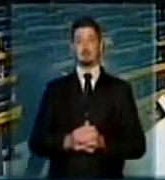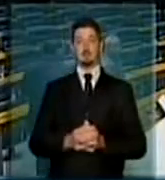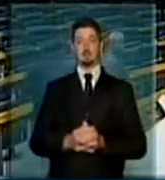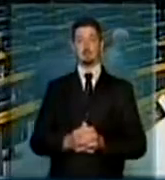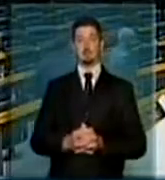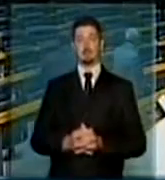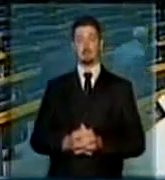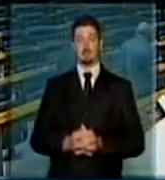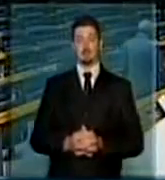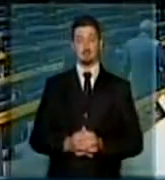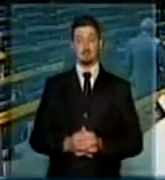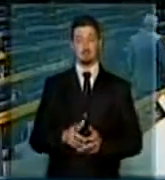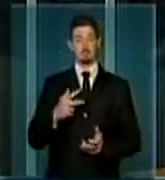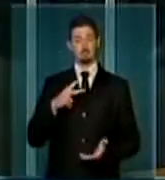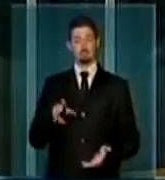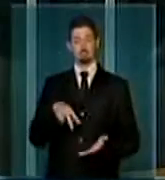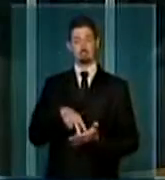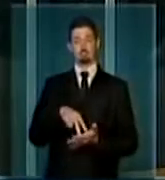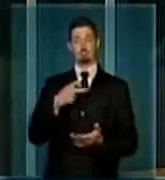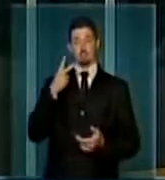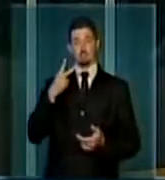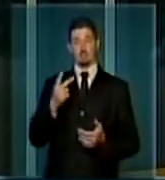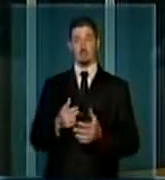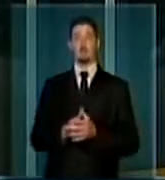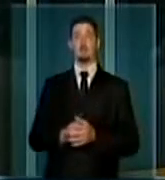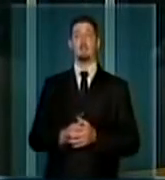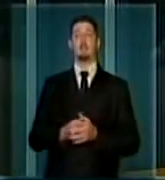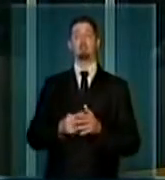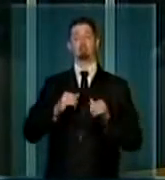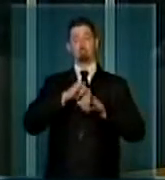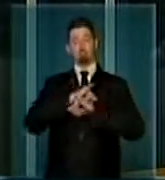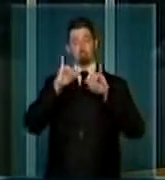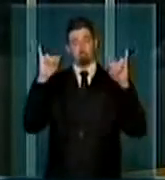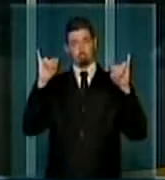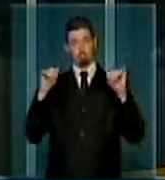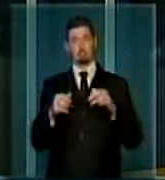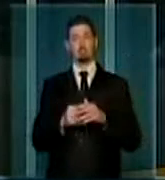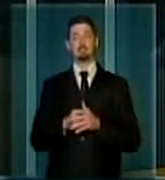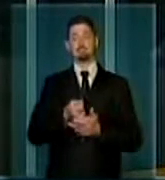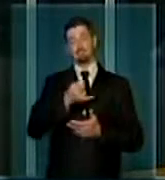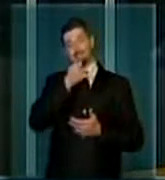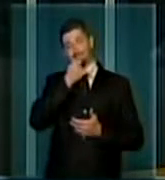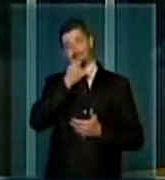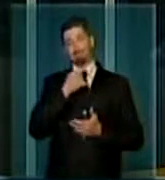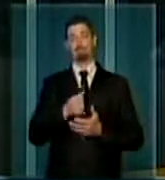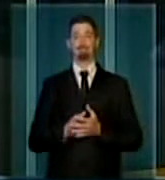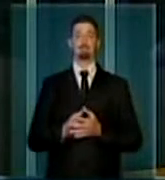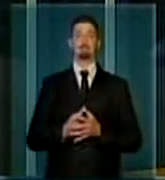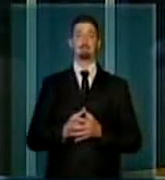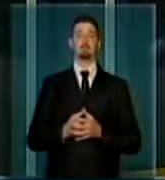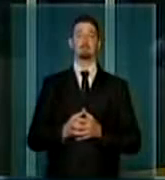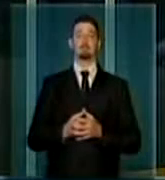ocupo a tribuna nesta tarde para fazer uma comunicação triste